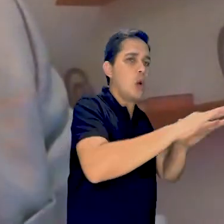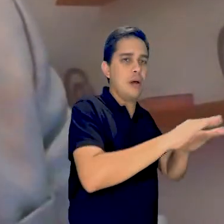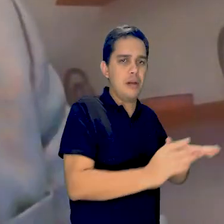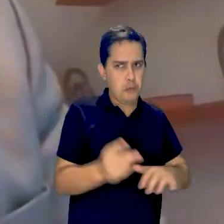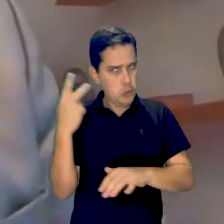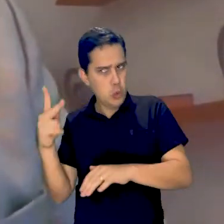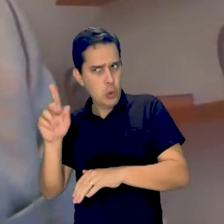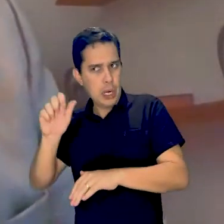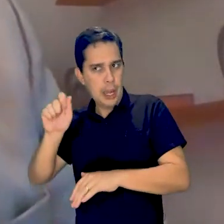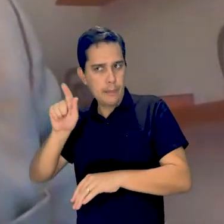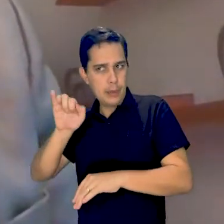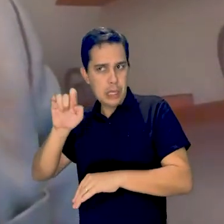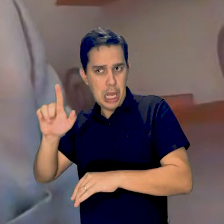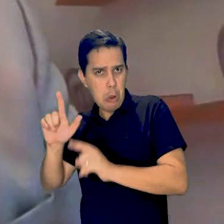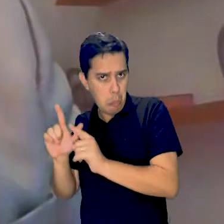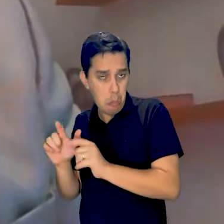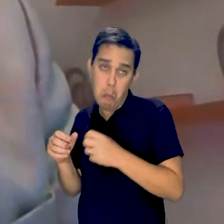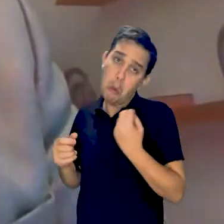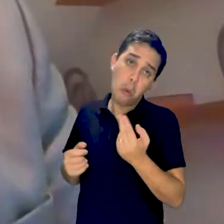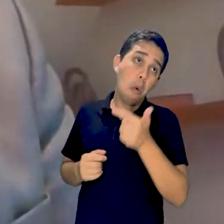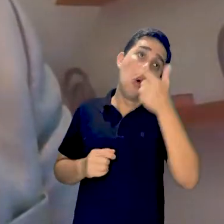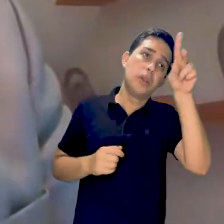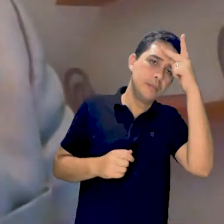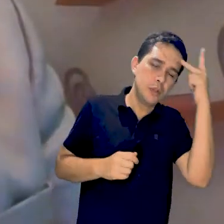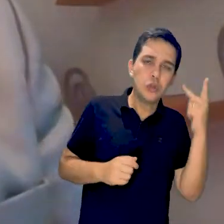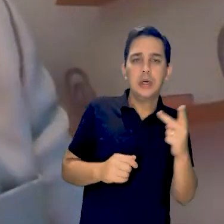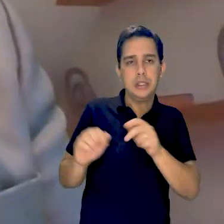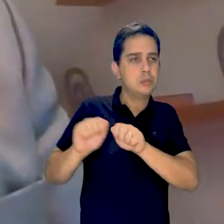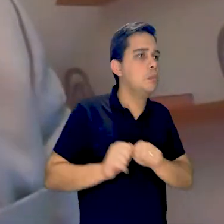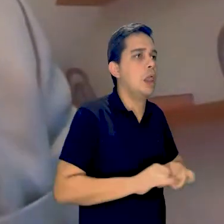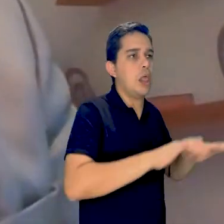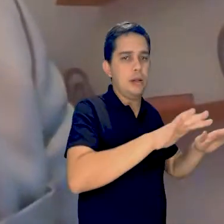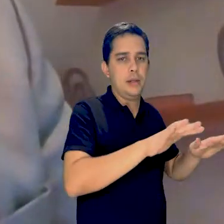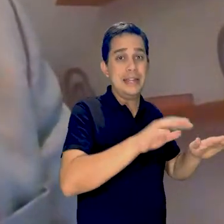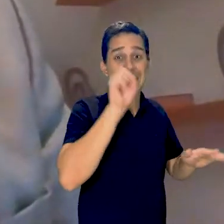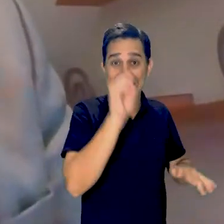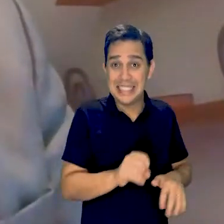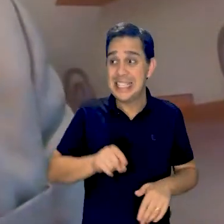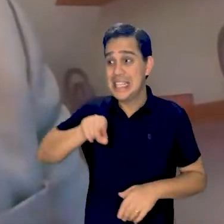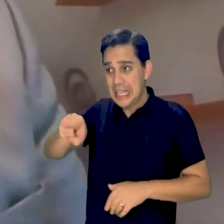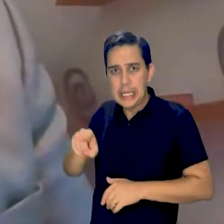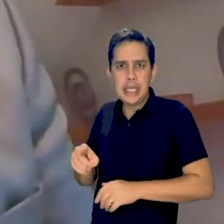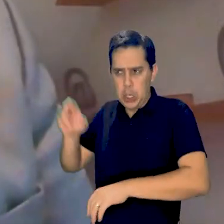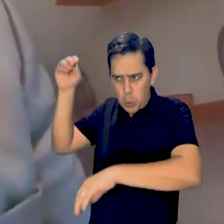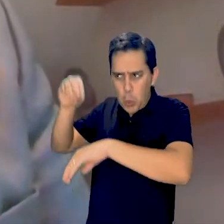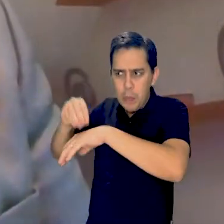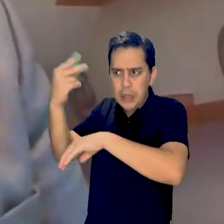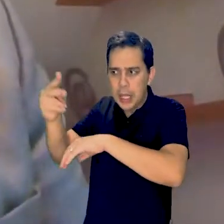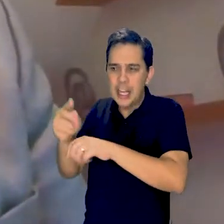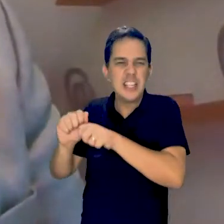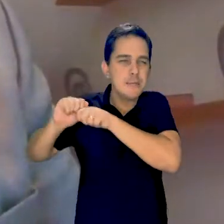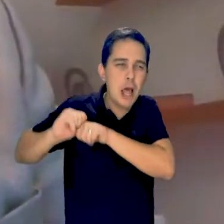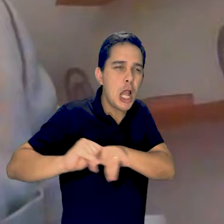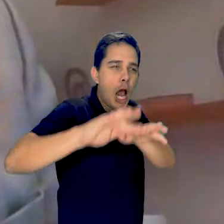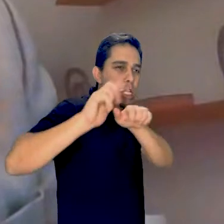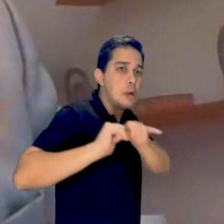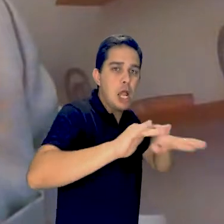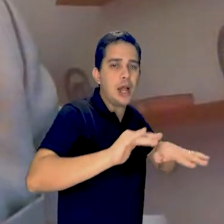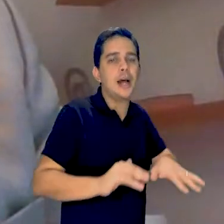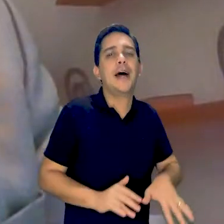terceiro. Se for apurado que foi o próprio Gabriel, ele passa a responder também pelo artigo